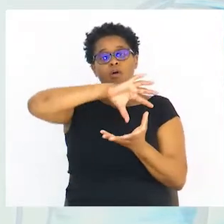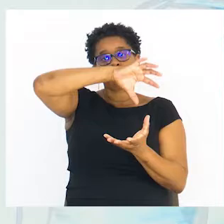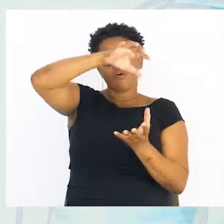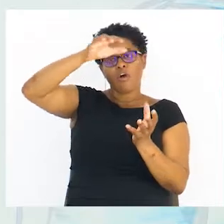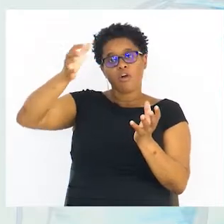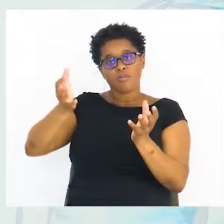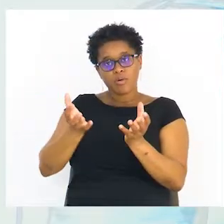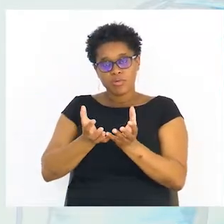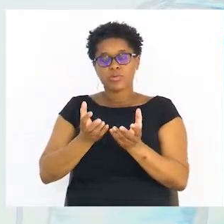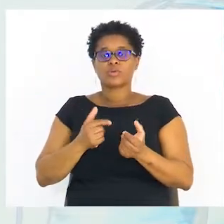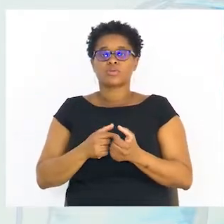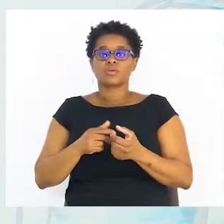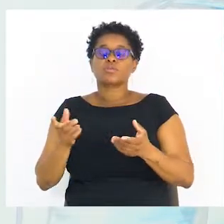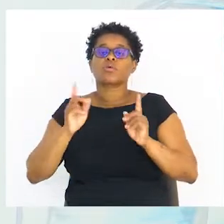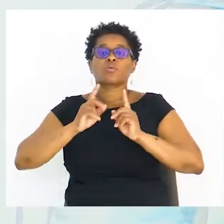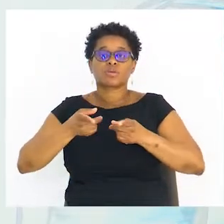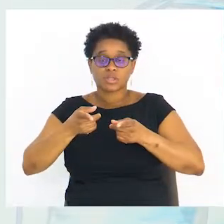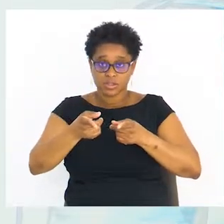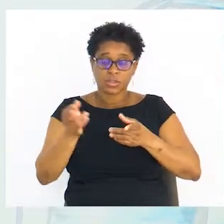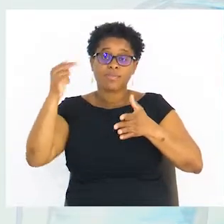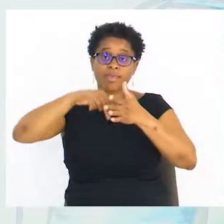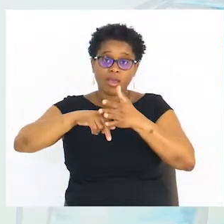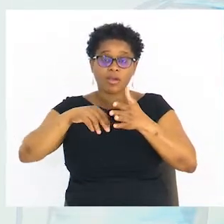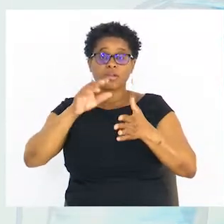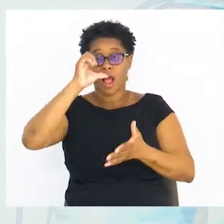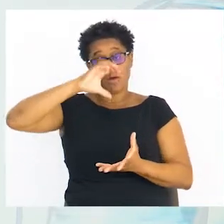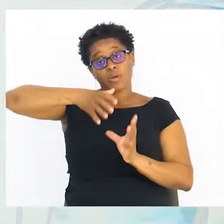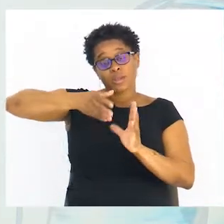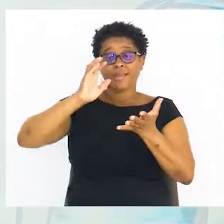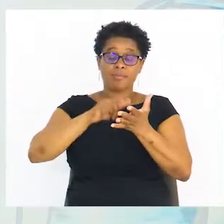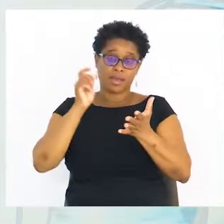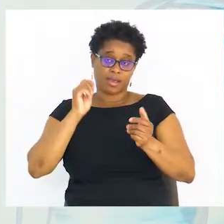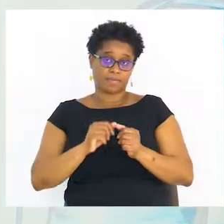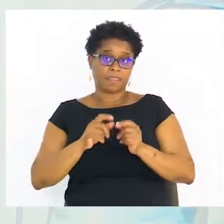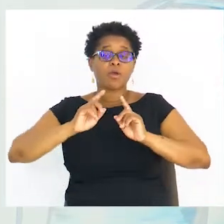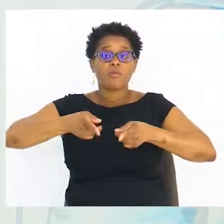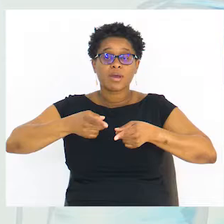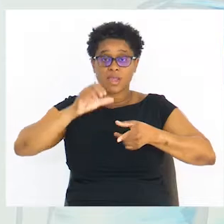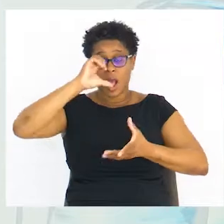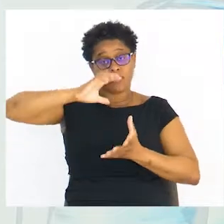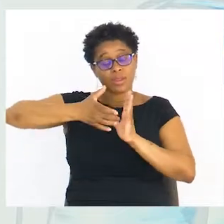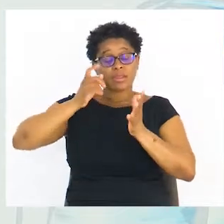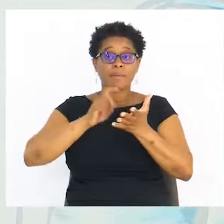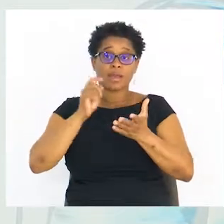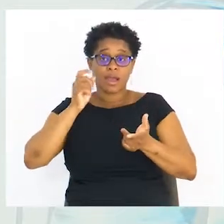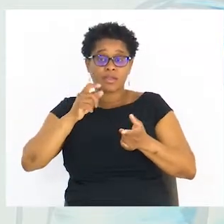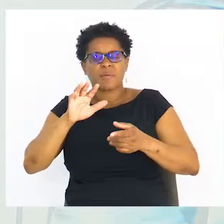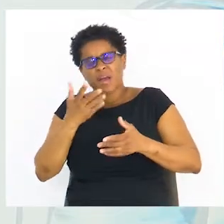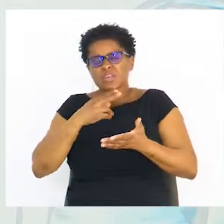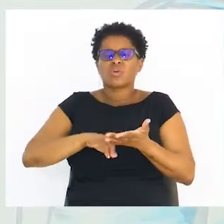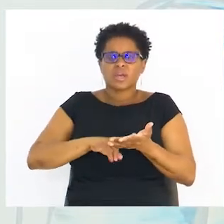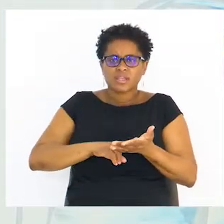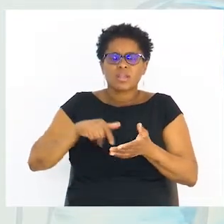estreito que entraram no continente americano. E a partir do continente americano, mais concretamente na zona